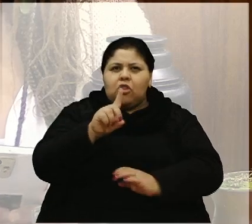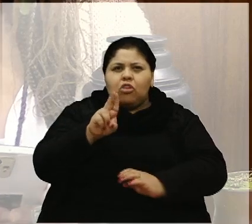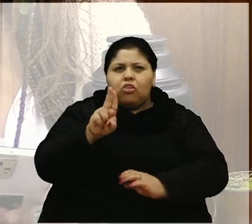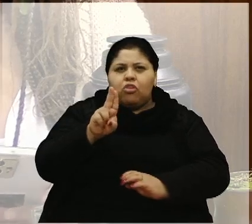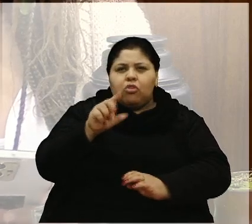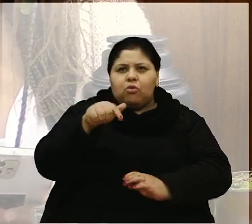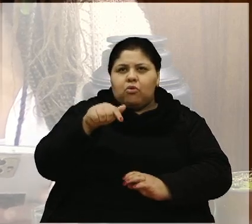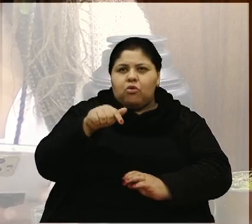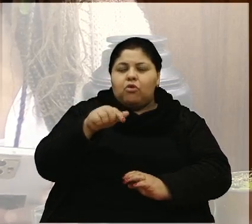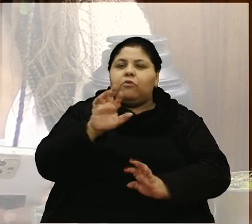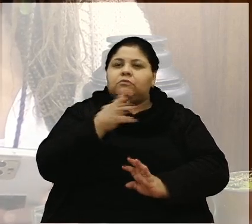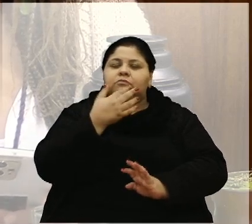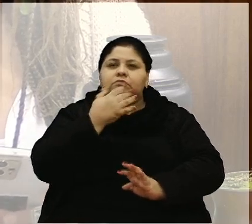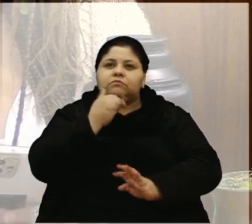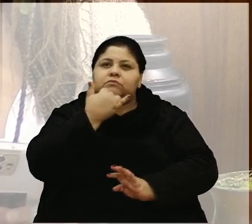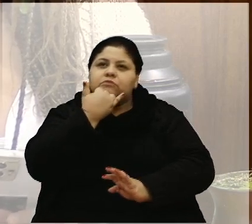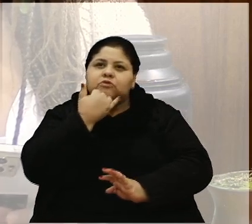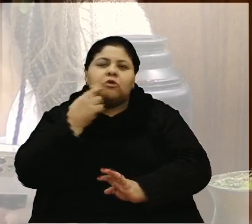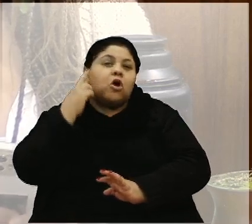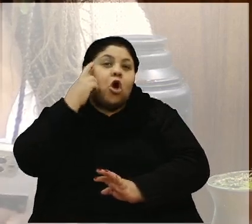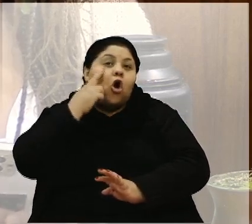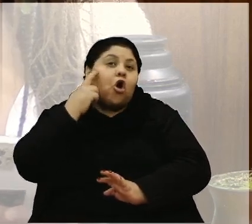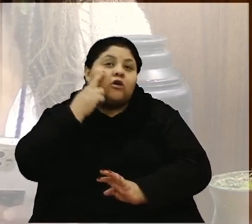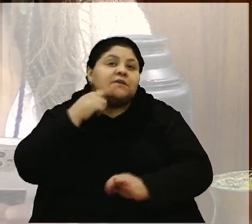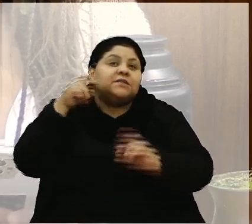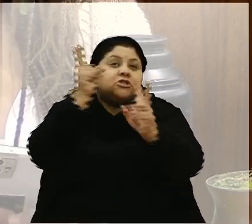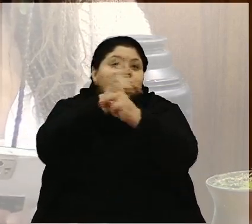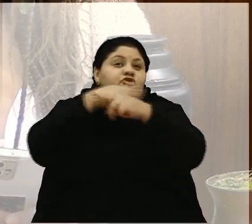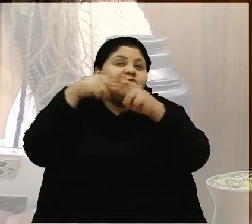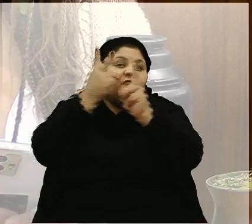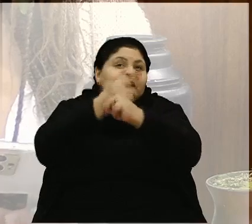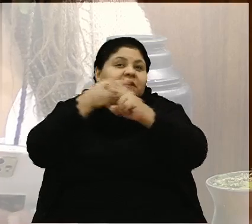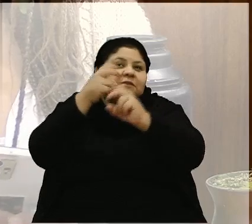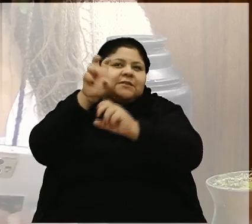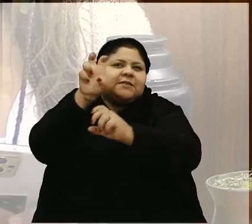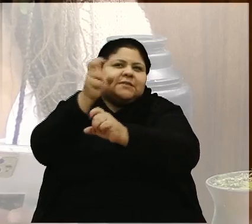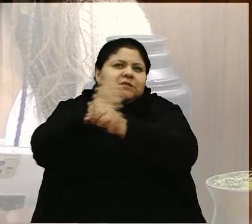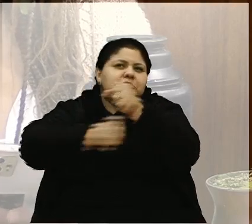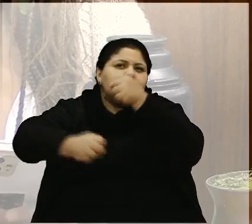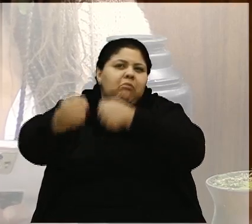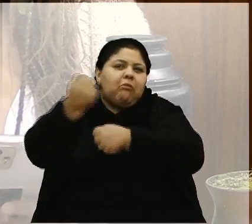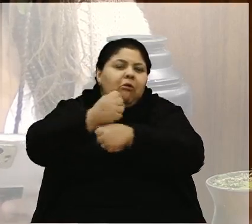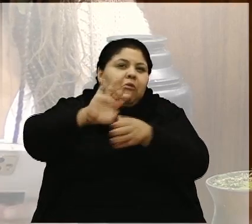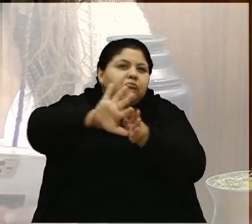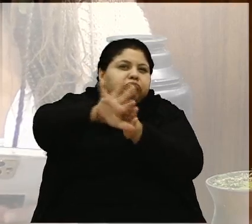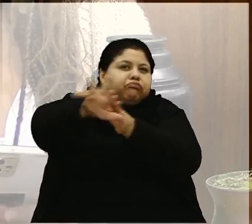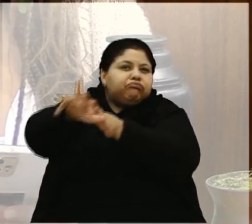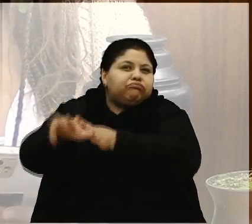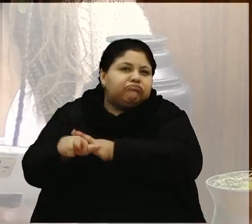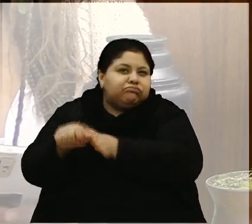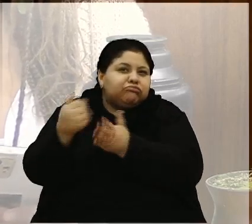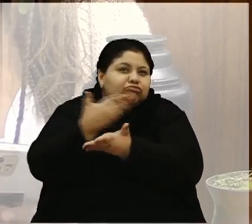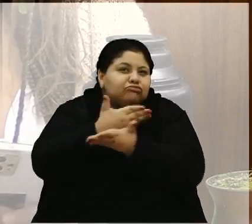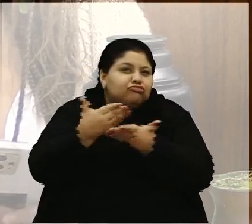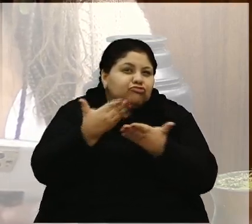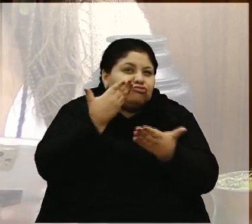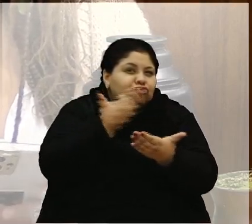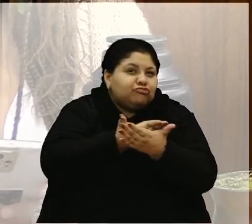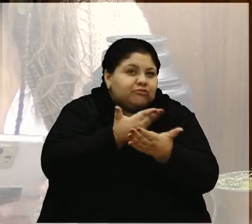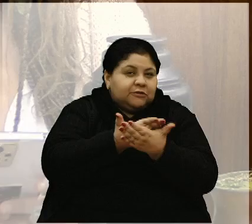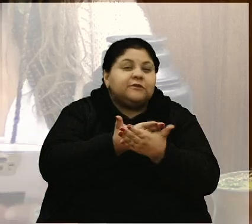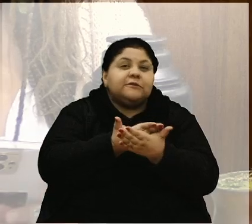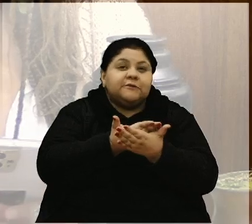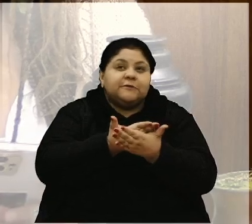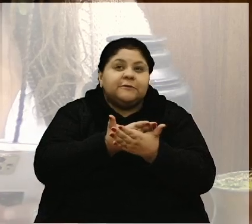dos Ventos há 5 anos. Eu lembro quando eu estava lá no início do primeiro grau, a gente ia lá para a praça, as primeiras noções